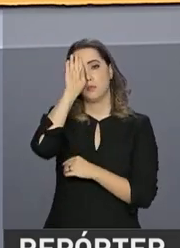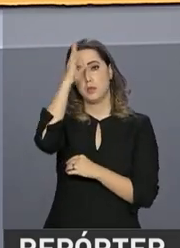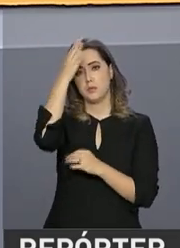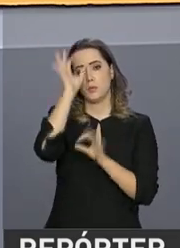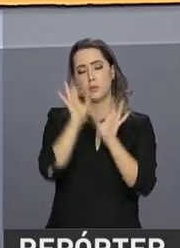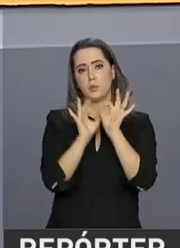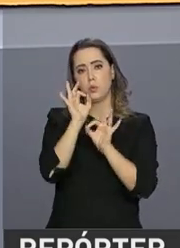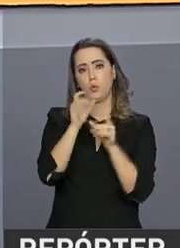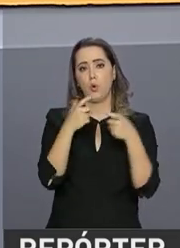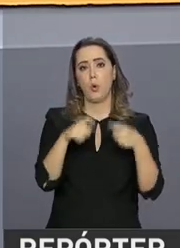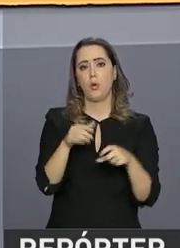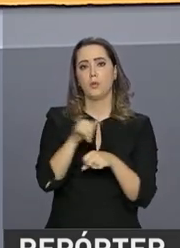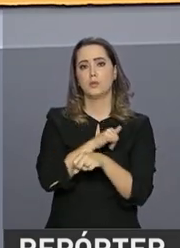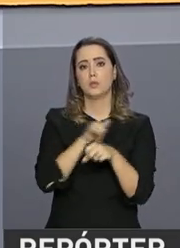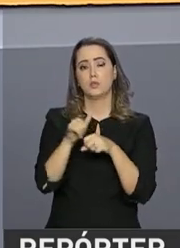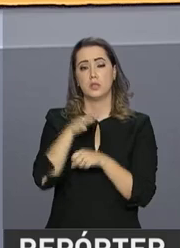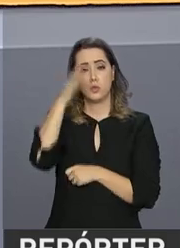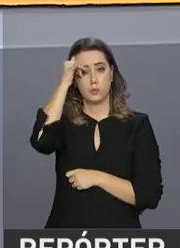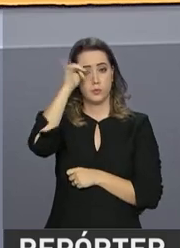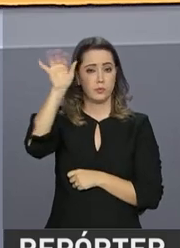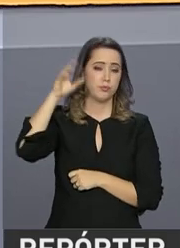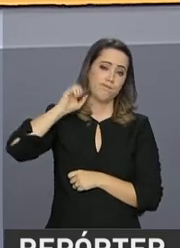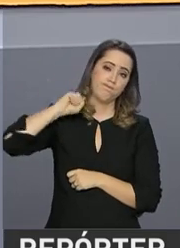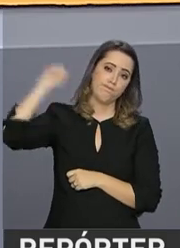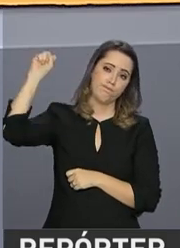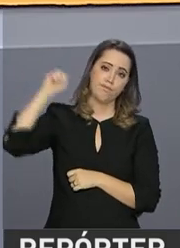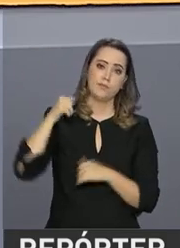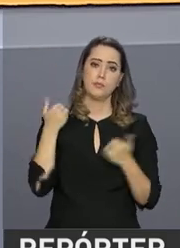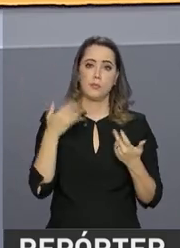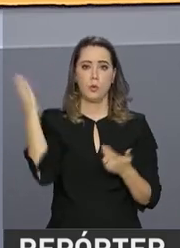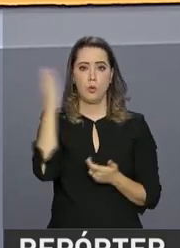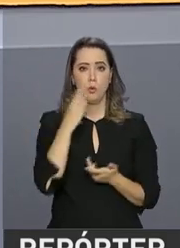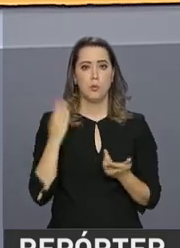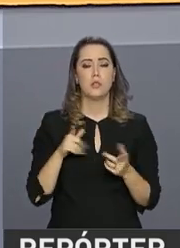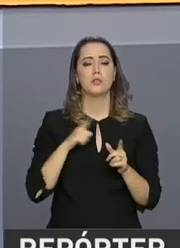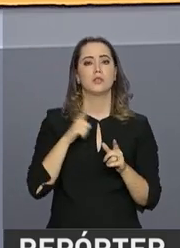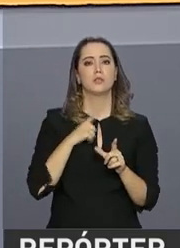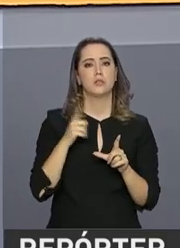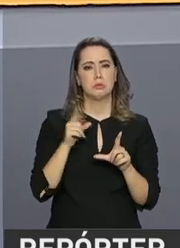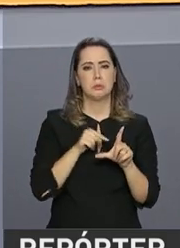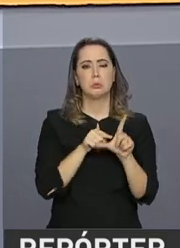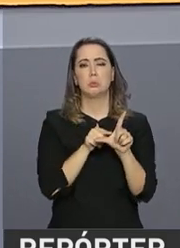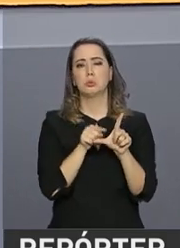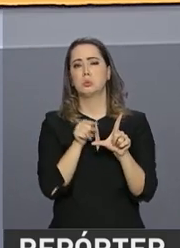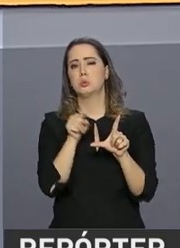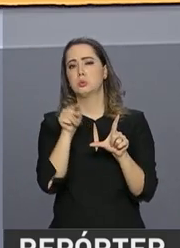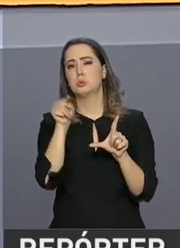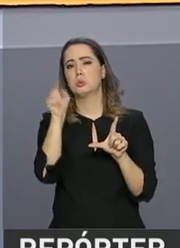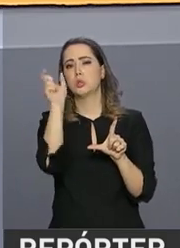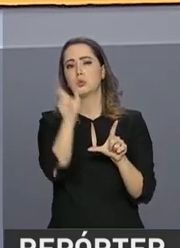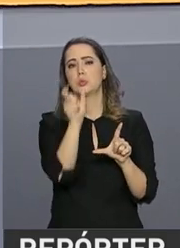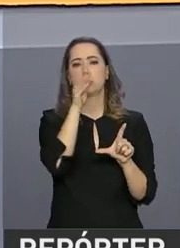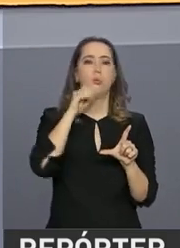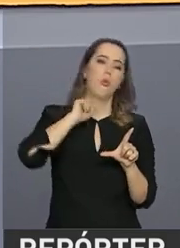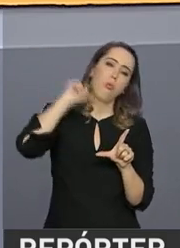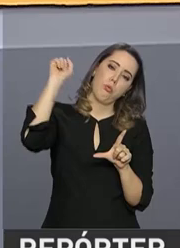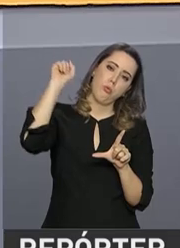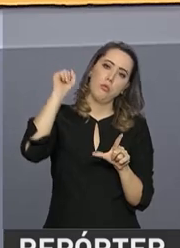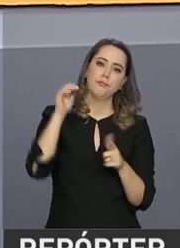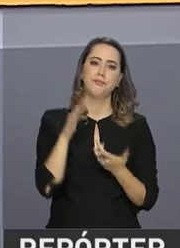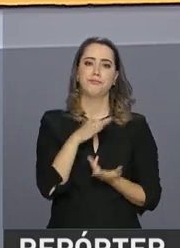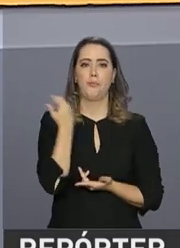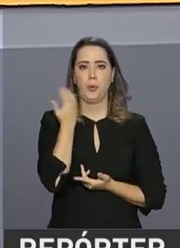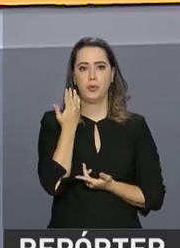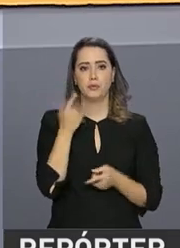do Plano Estratégico de Prevenção ao Suicídio. O Brasil tem registrado taxas crescentes de suicídio, o que configura um